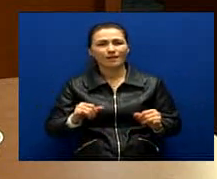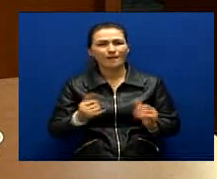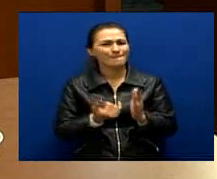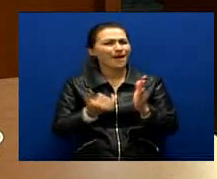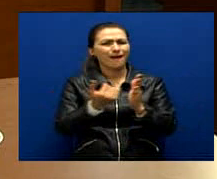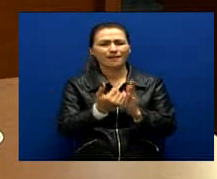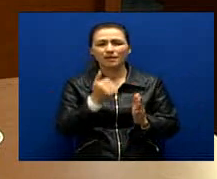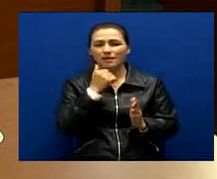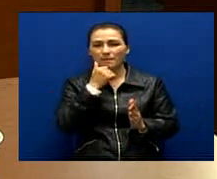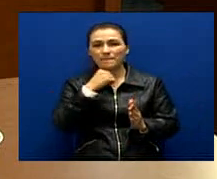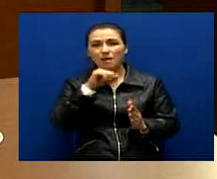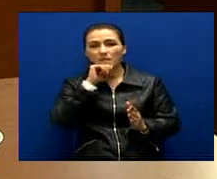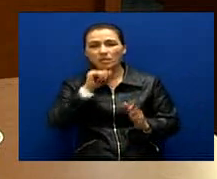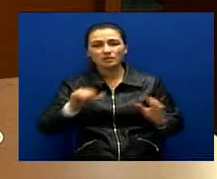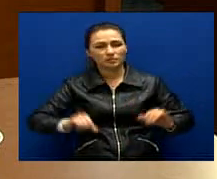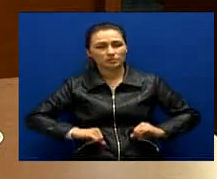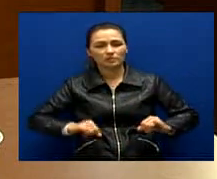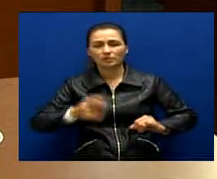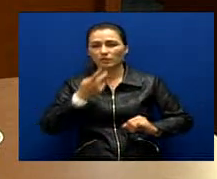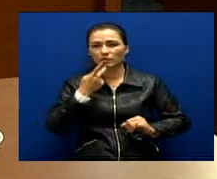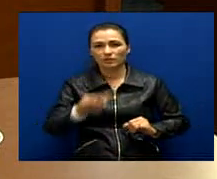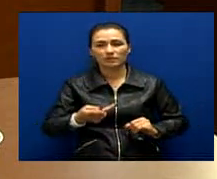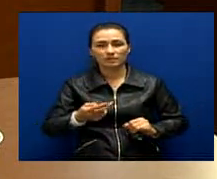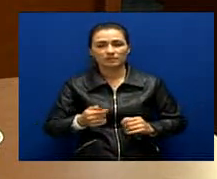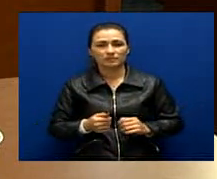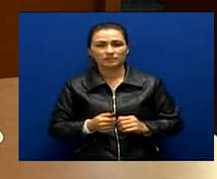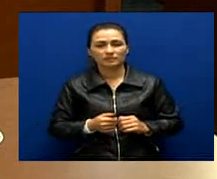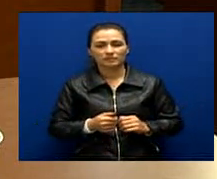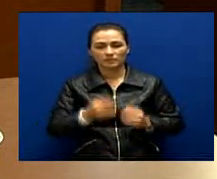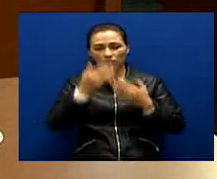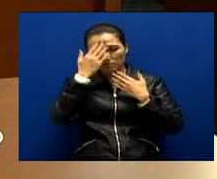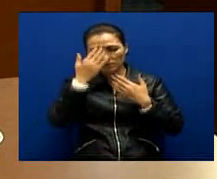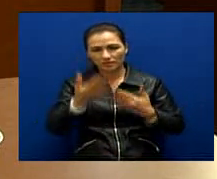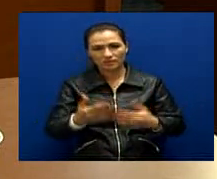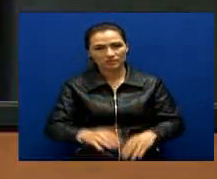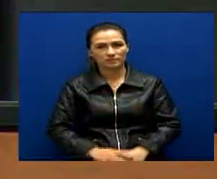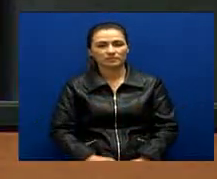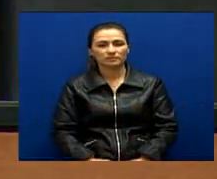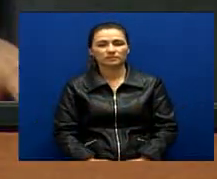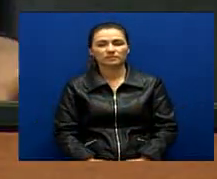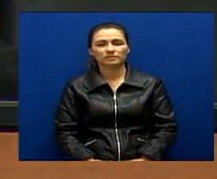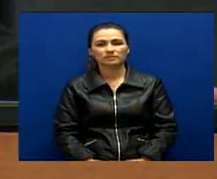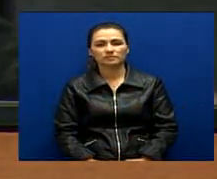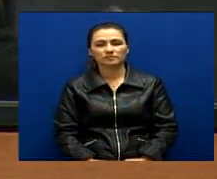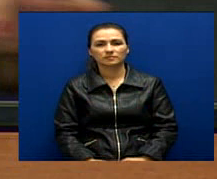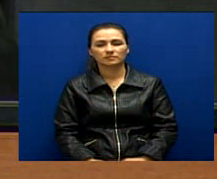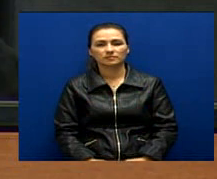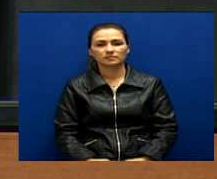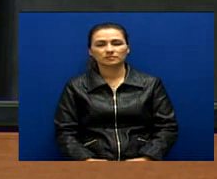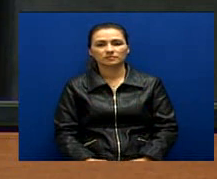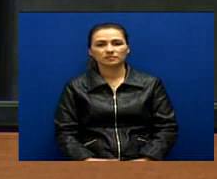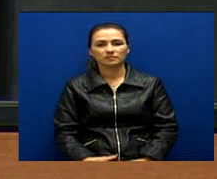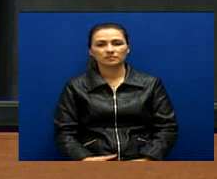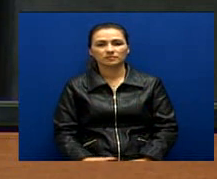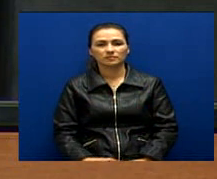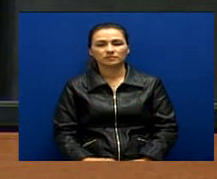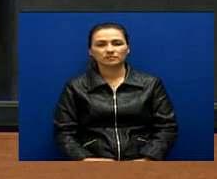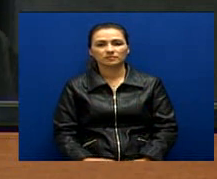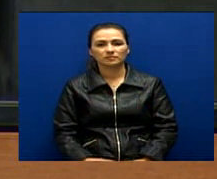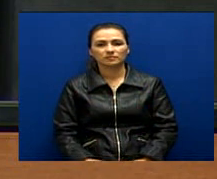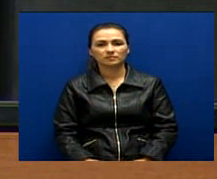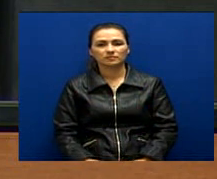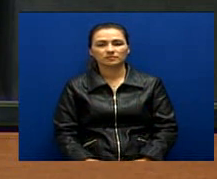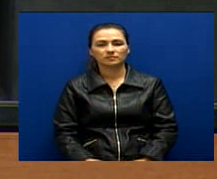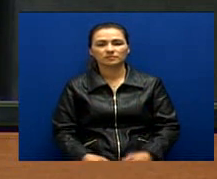mulher mãe né então é só isso só eu fui contemplado com a fala do companheiro obrigada a